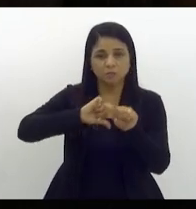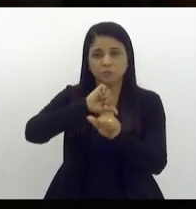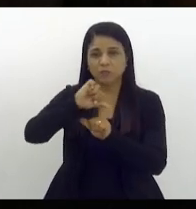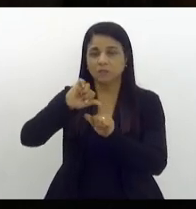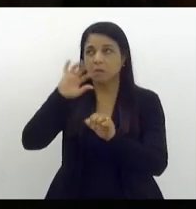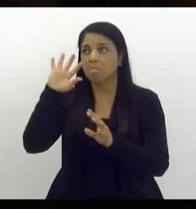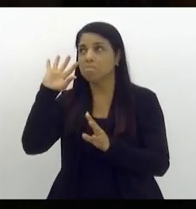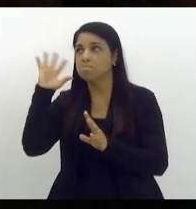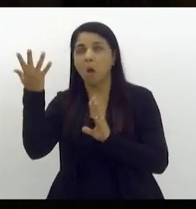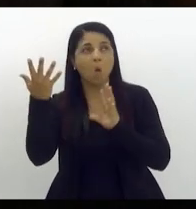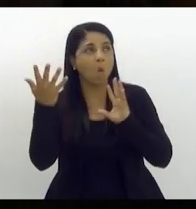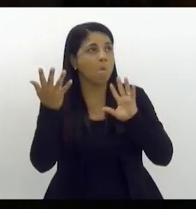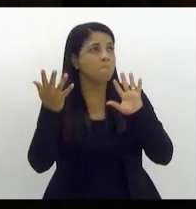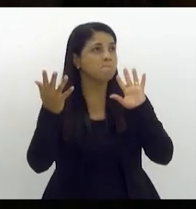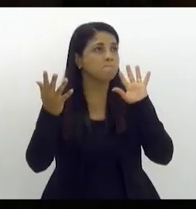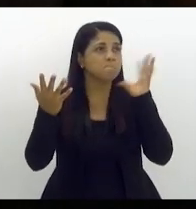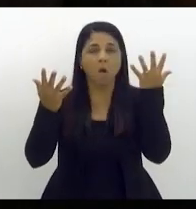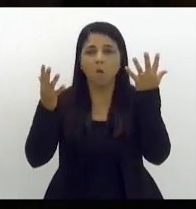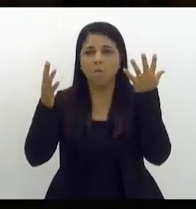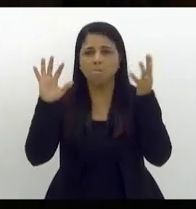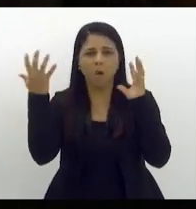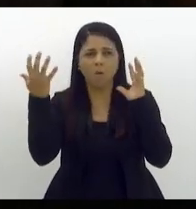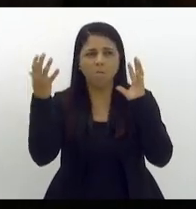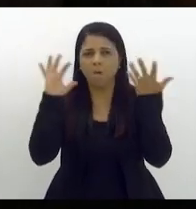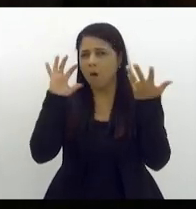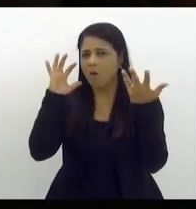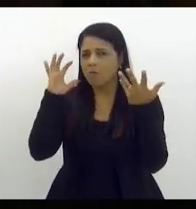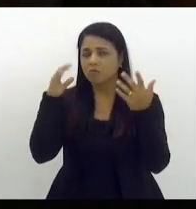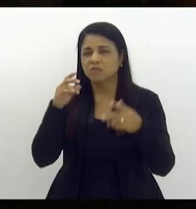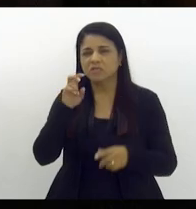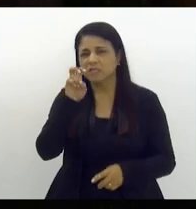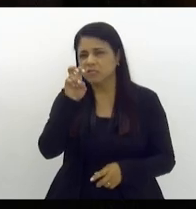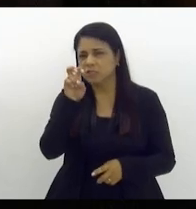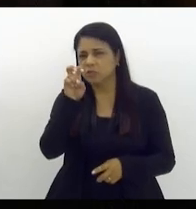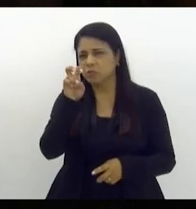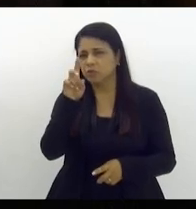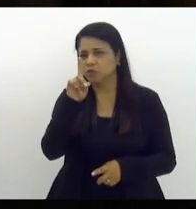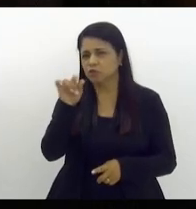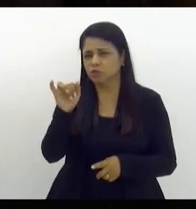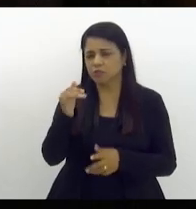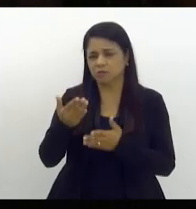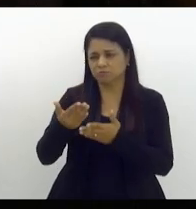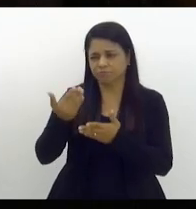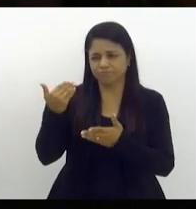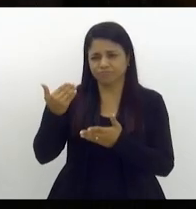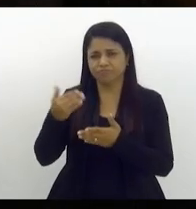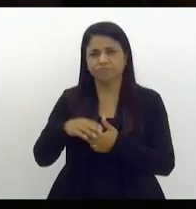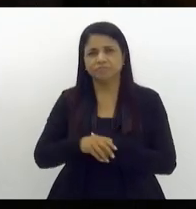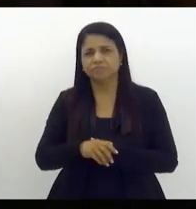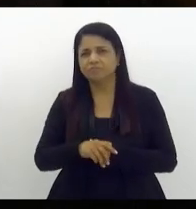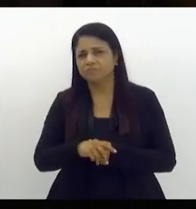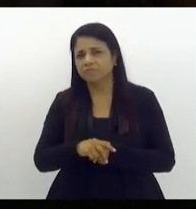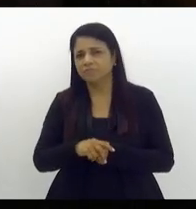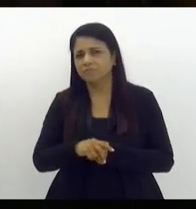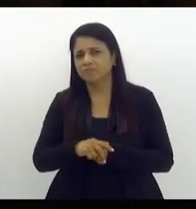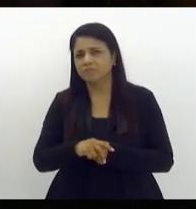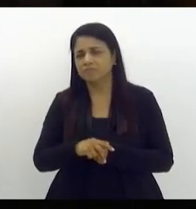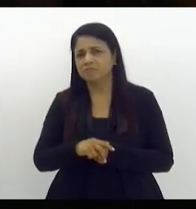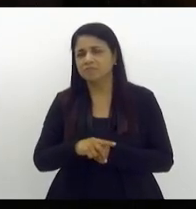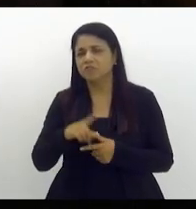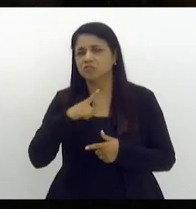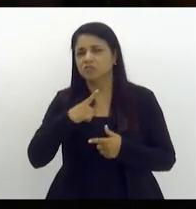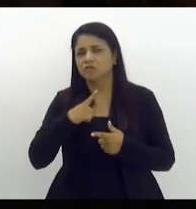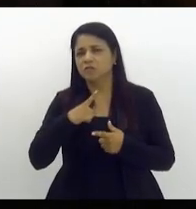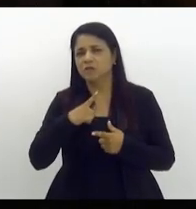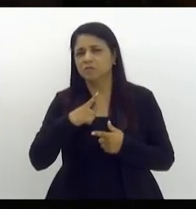climáticas. Nos últimos 5 dias, nós tivemos a